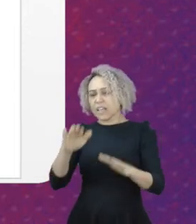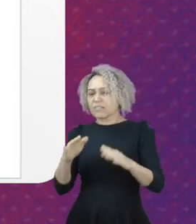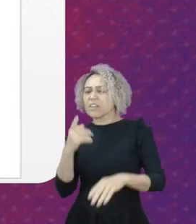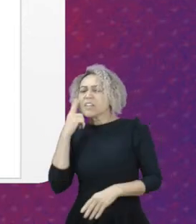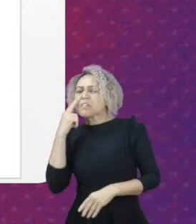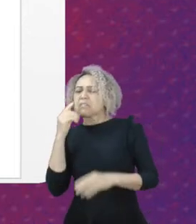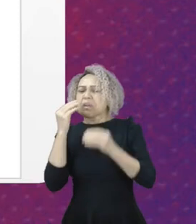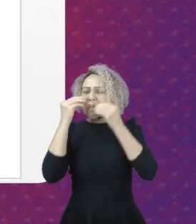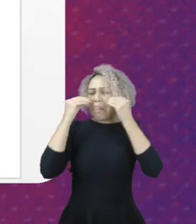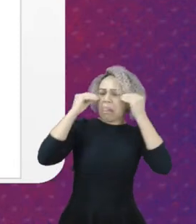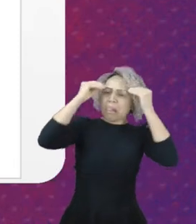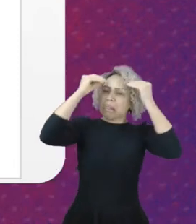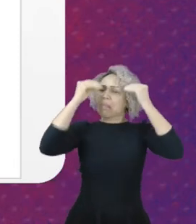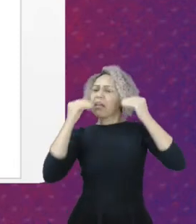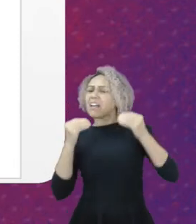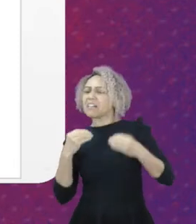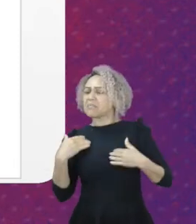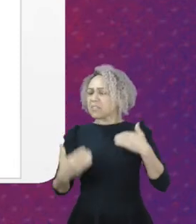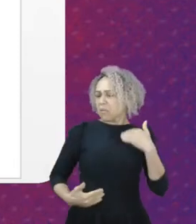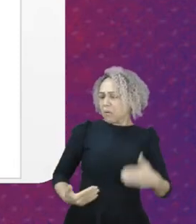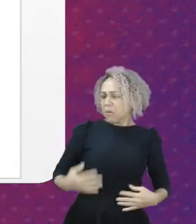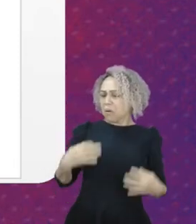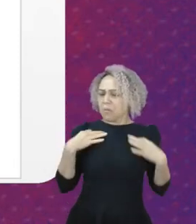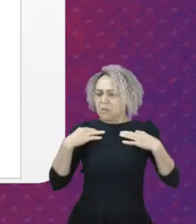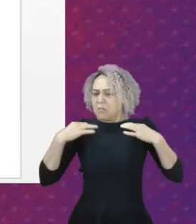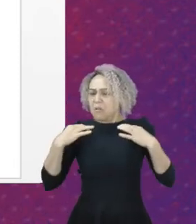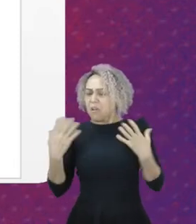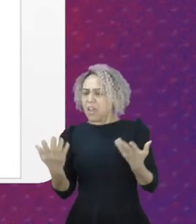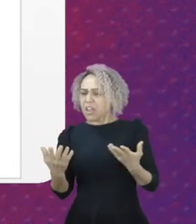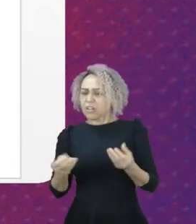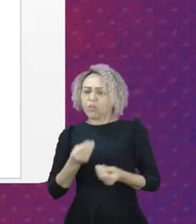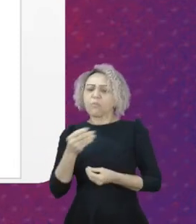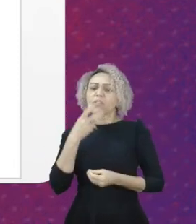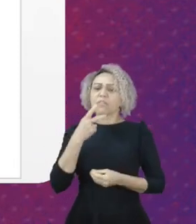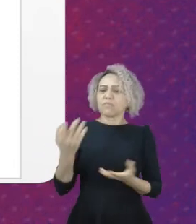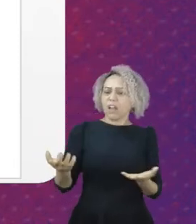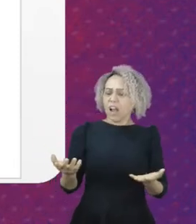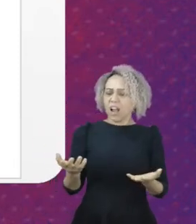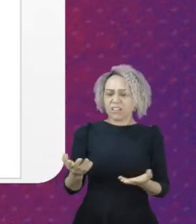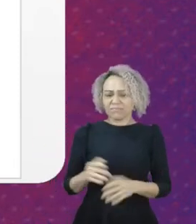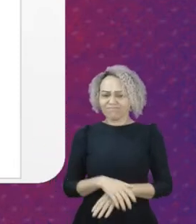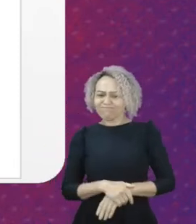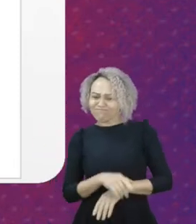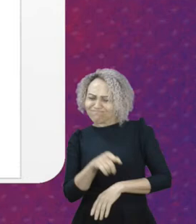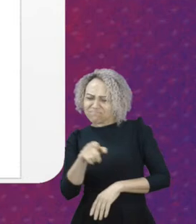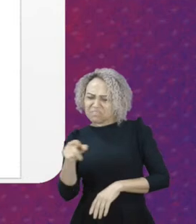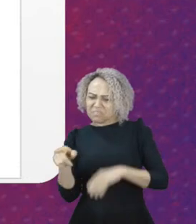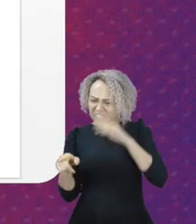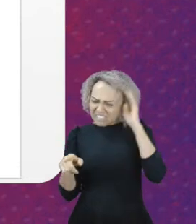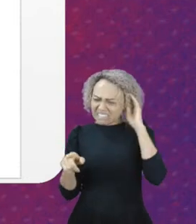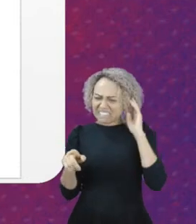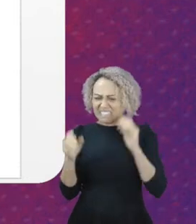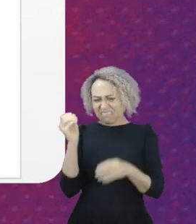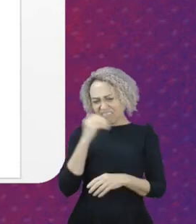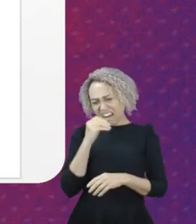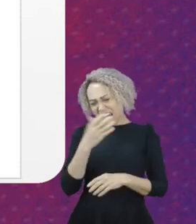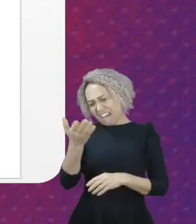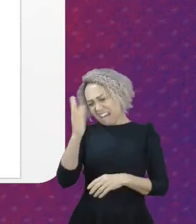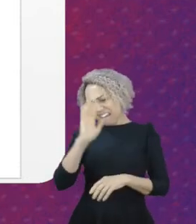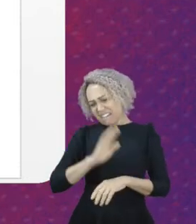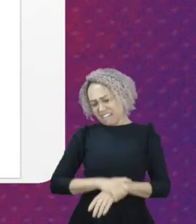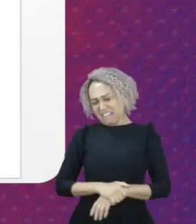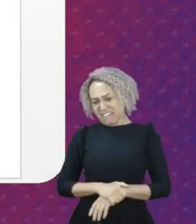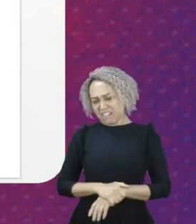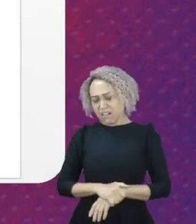maquiagem, sobre como você se porta, sobre como você se fala, fazer você acreditar na sua incapacidade, né? Omissão